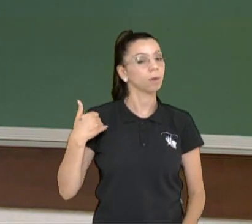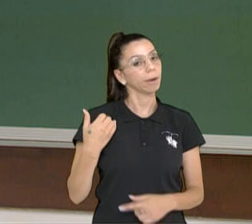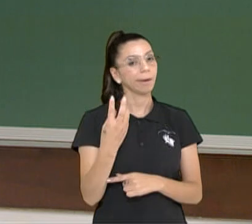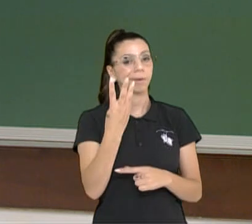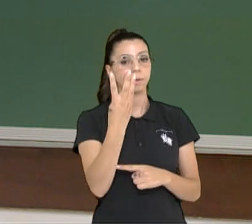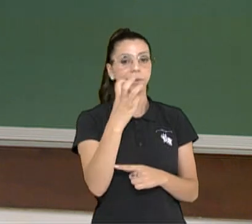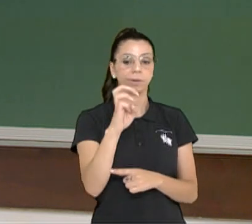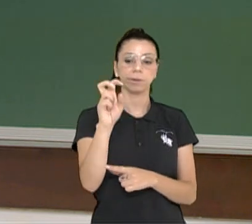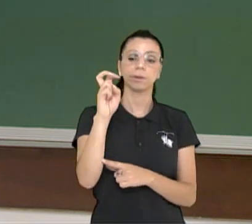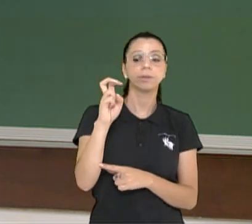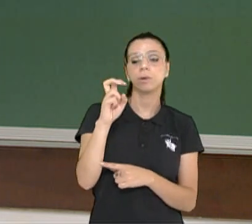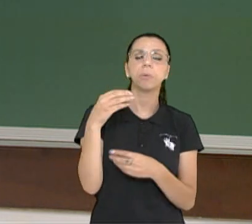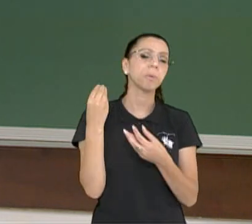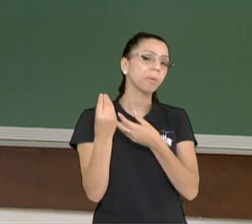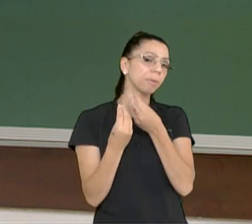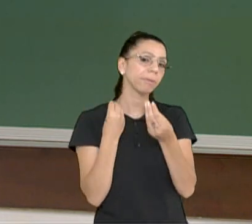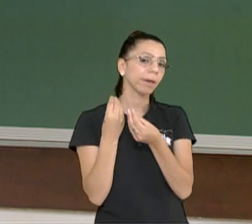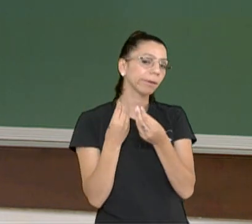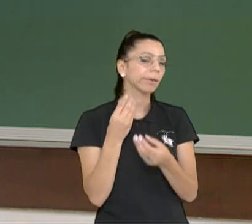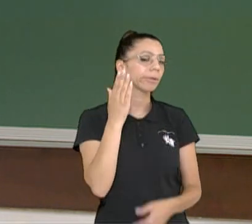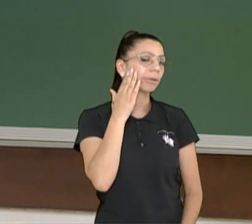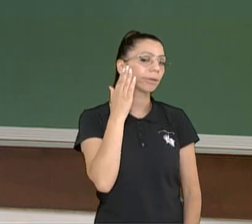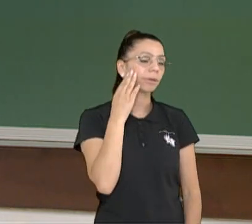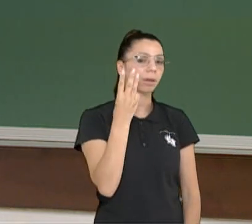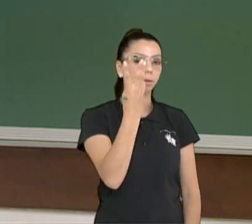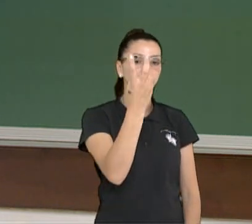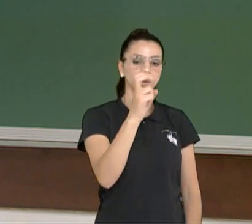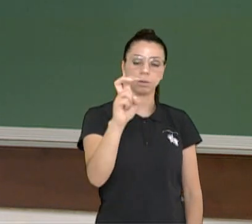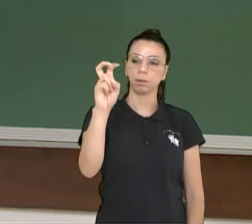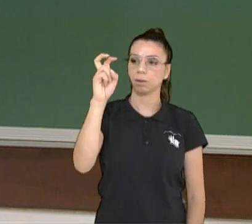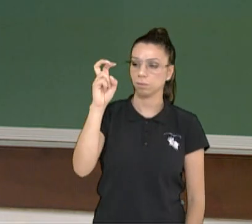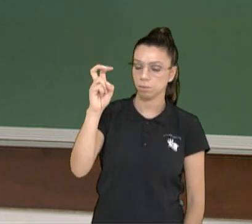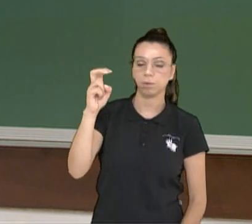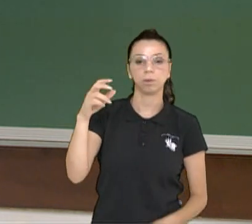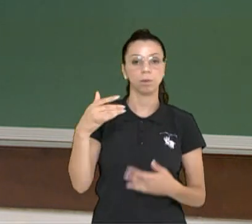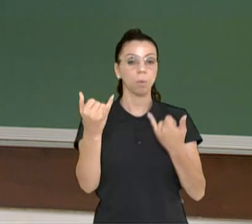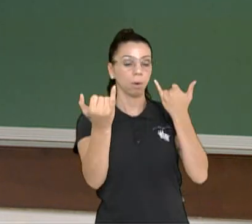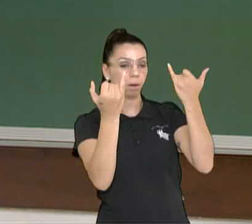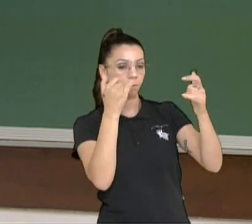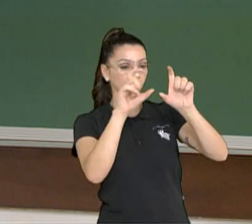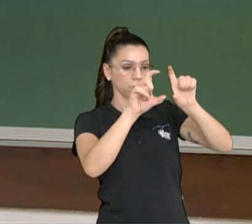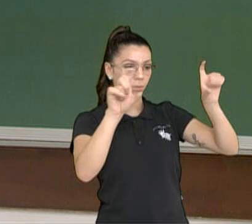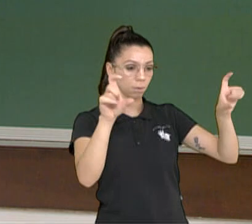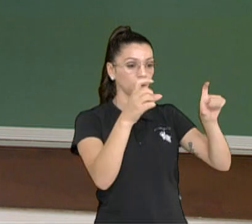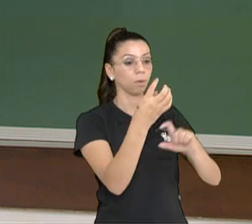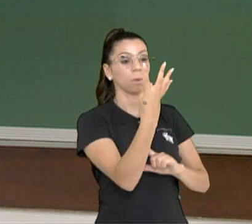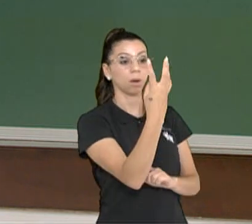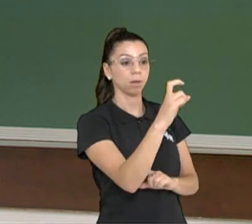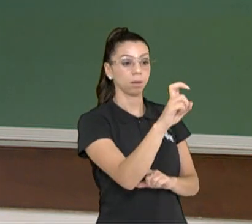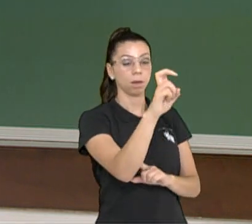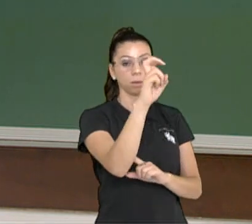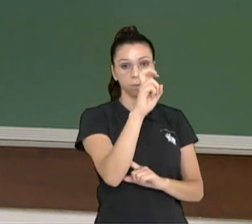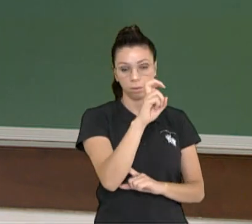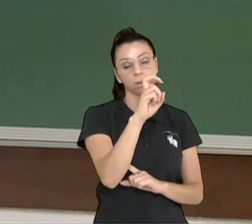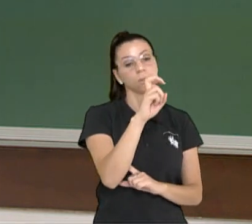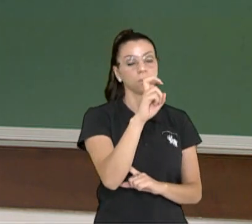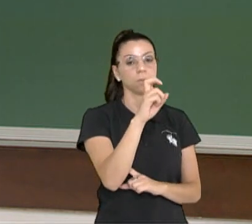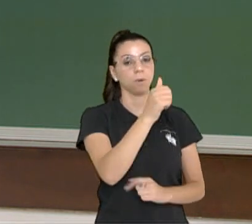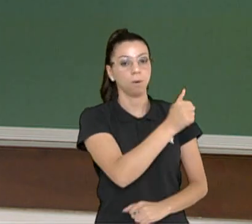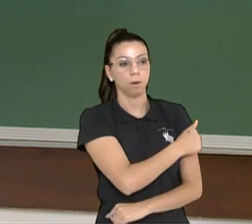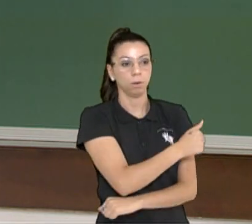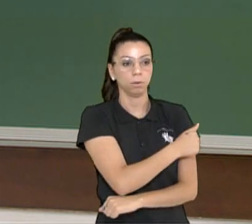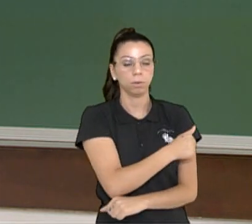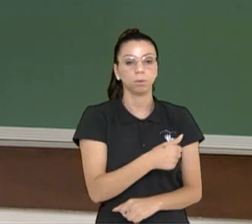no meu enunciado, a informação está dizendo o seguinte: eu tenho 45 alunos que estão na faixa